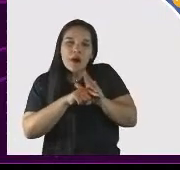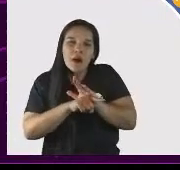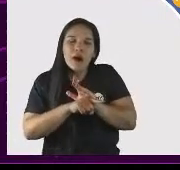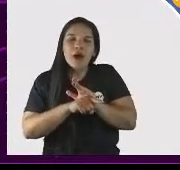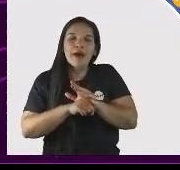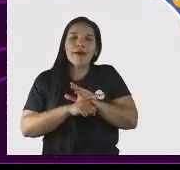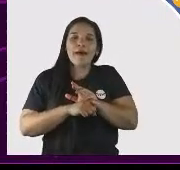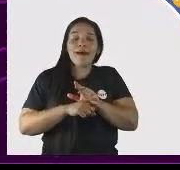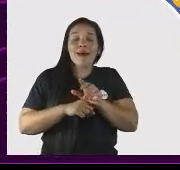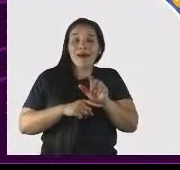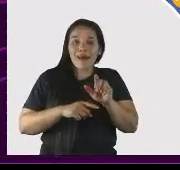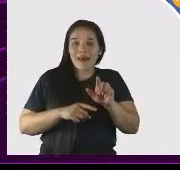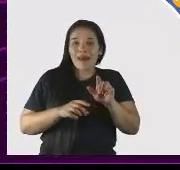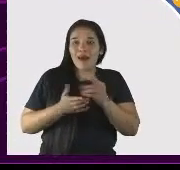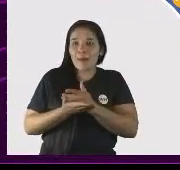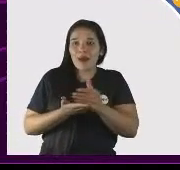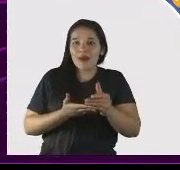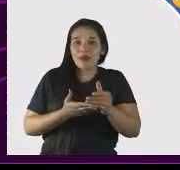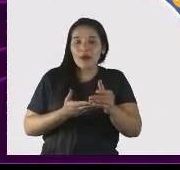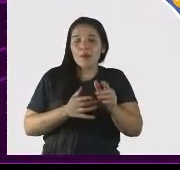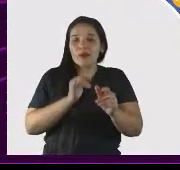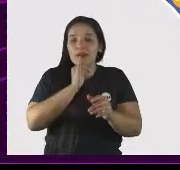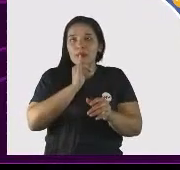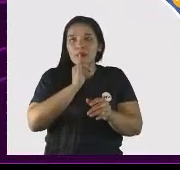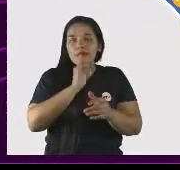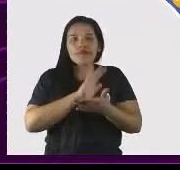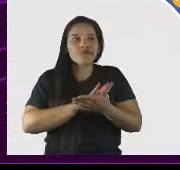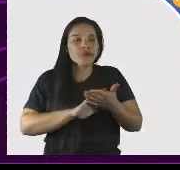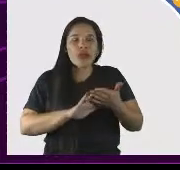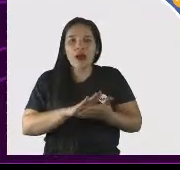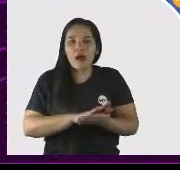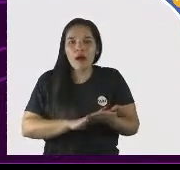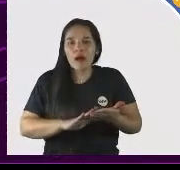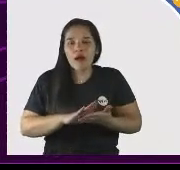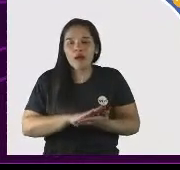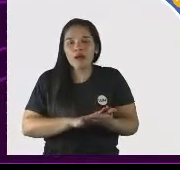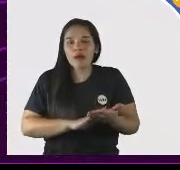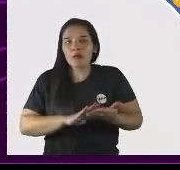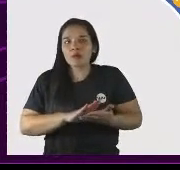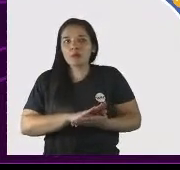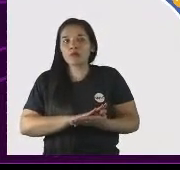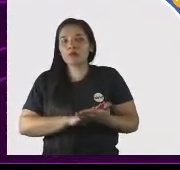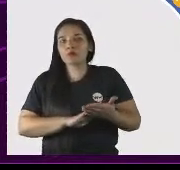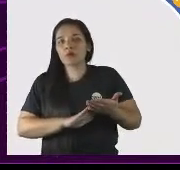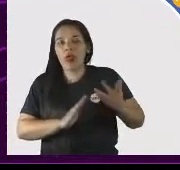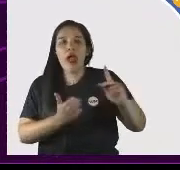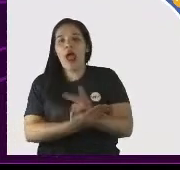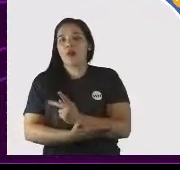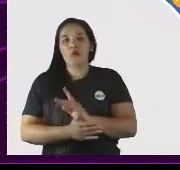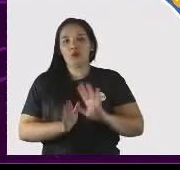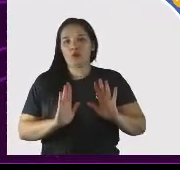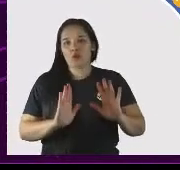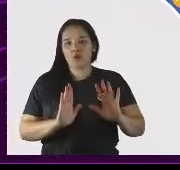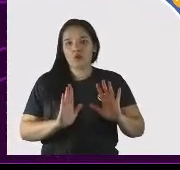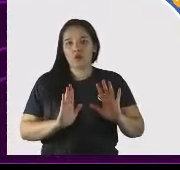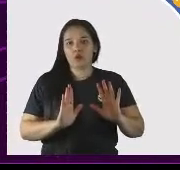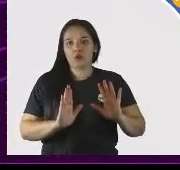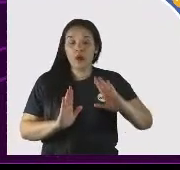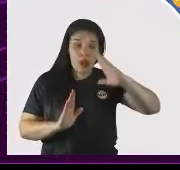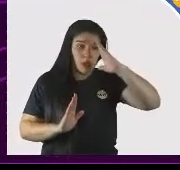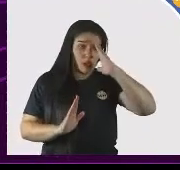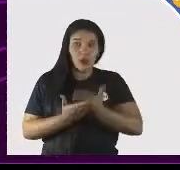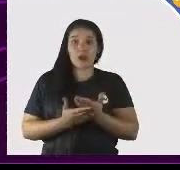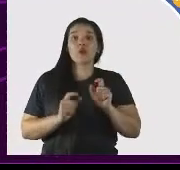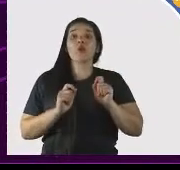a princípio Não há nada é a princípio Não há nada de irregular Nós acreditamos